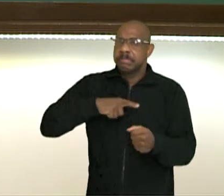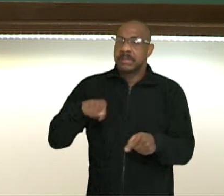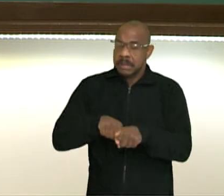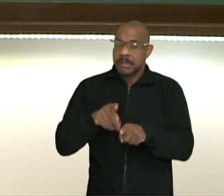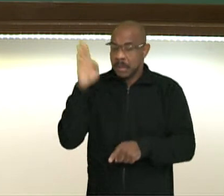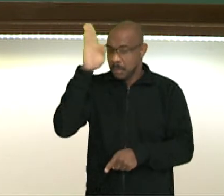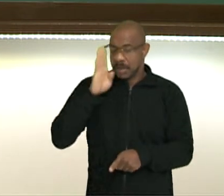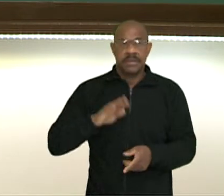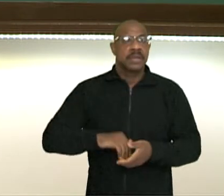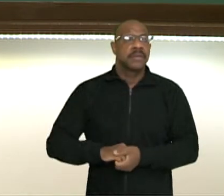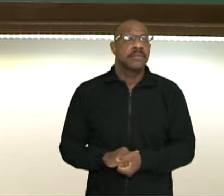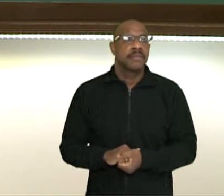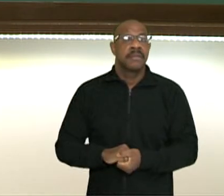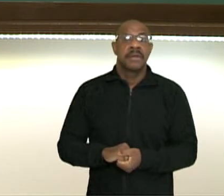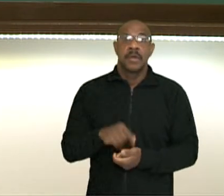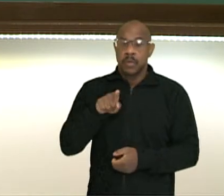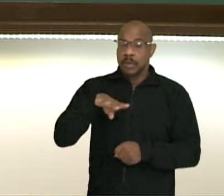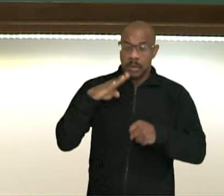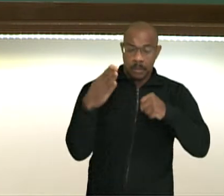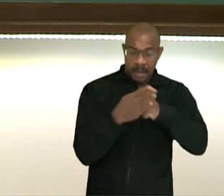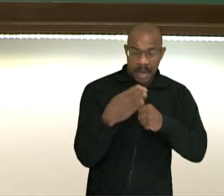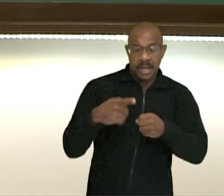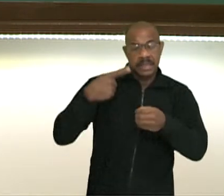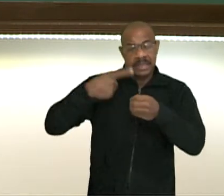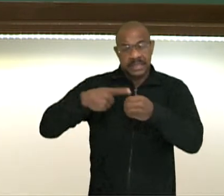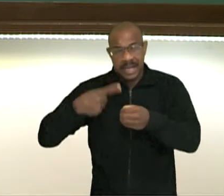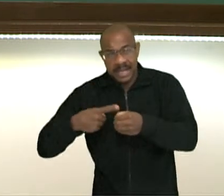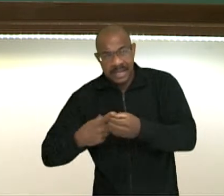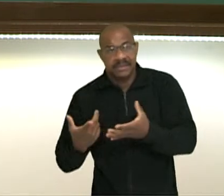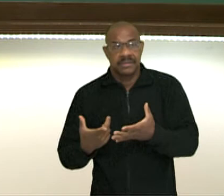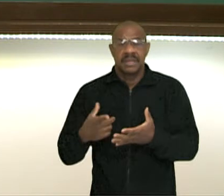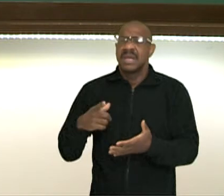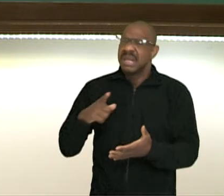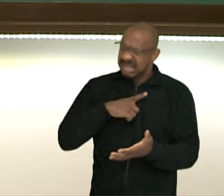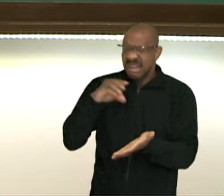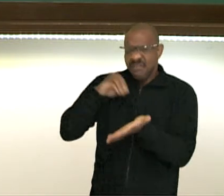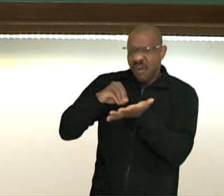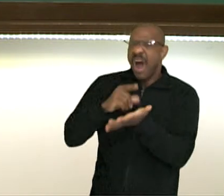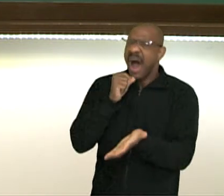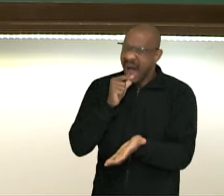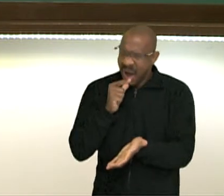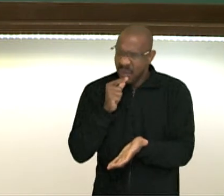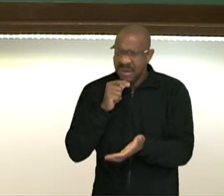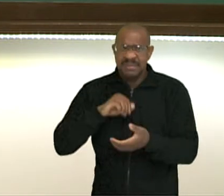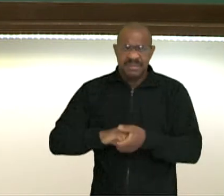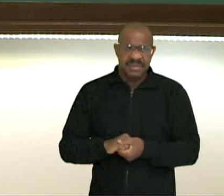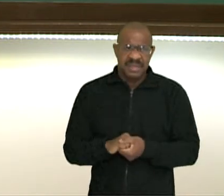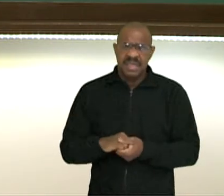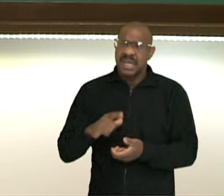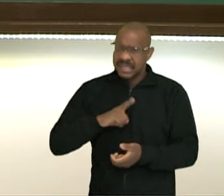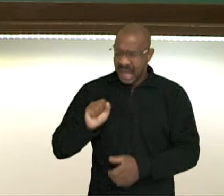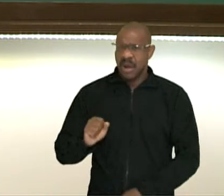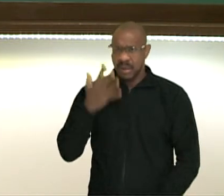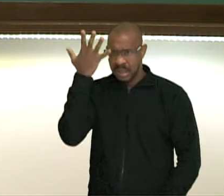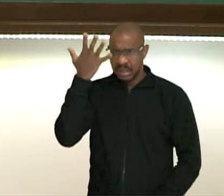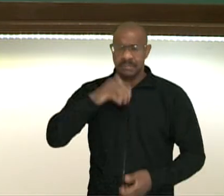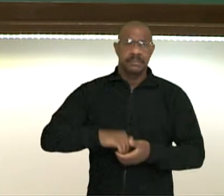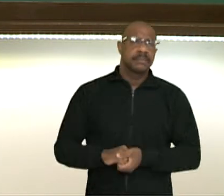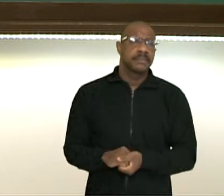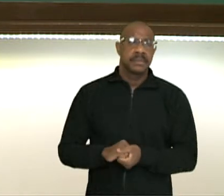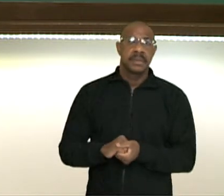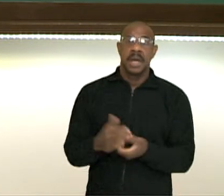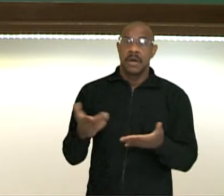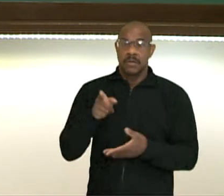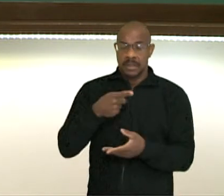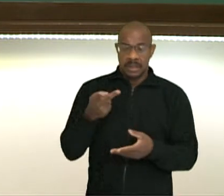Brasil. No seu bairro, na sua cidade, há falta d'água? Isso está ocorrendo? Discuta